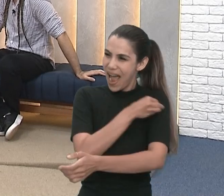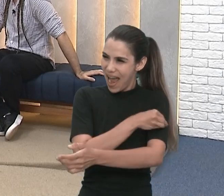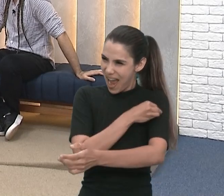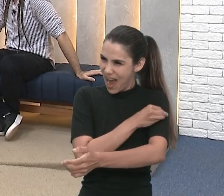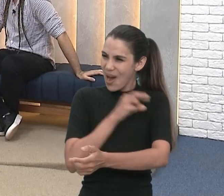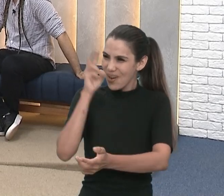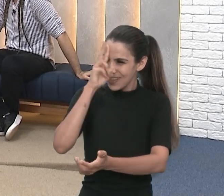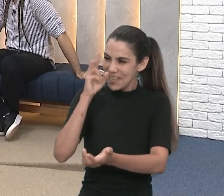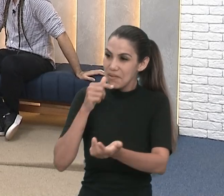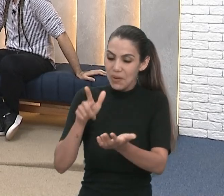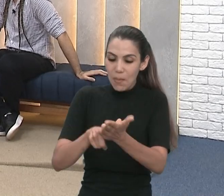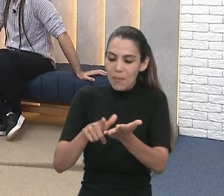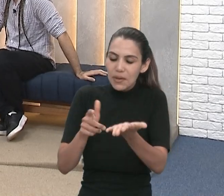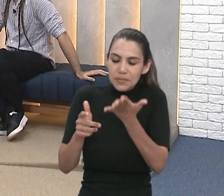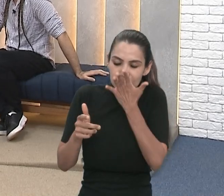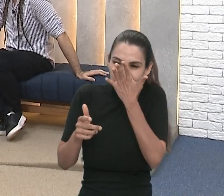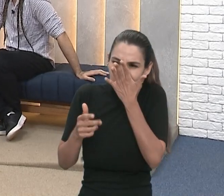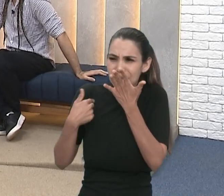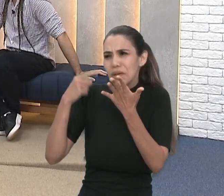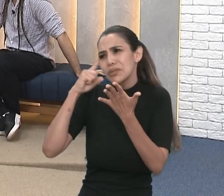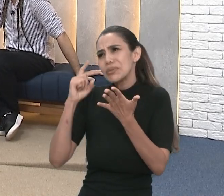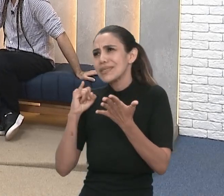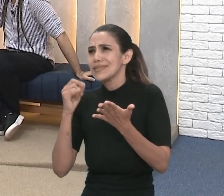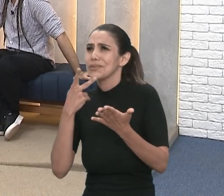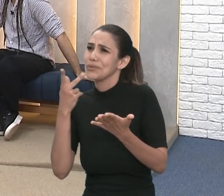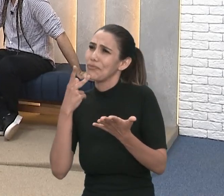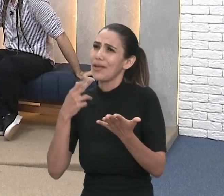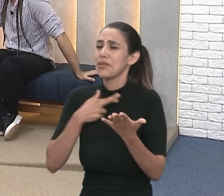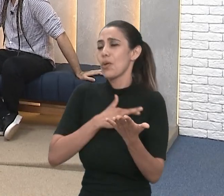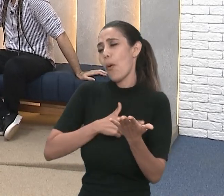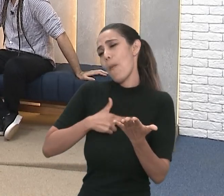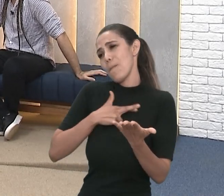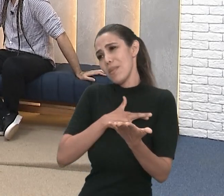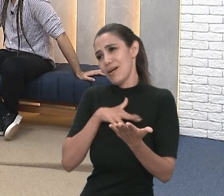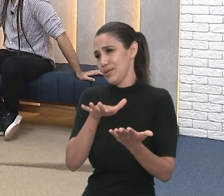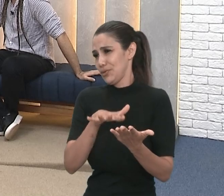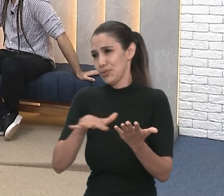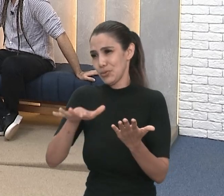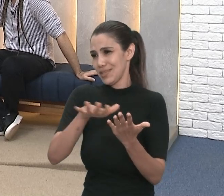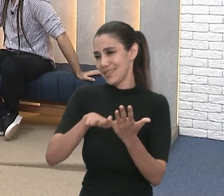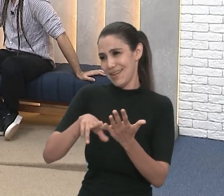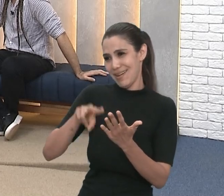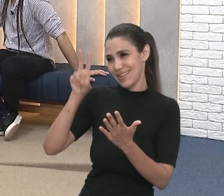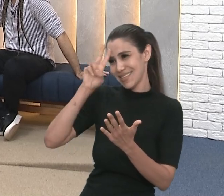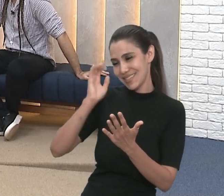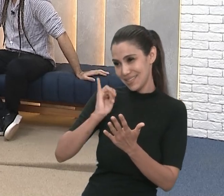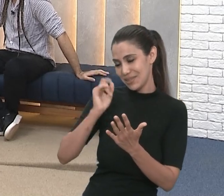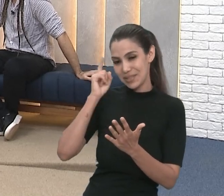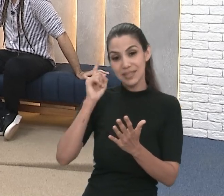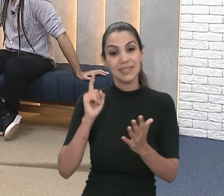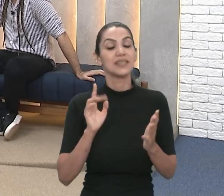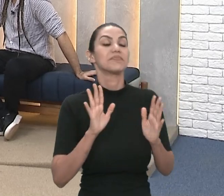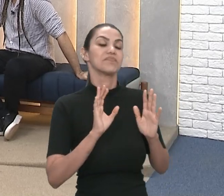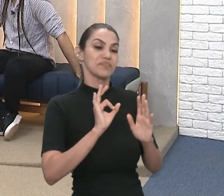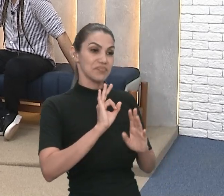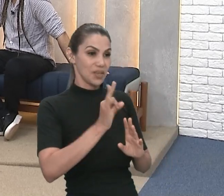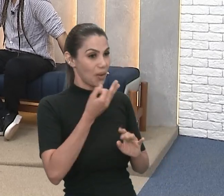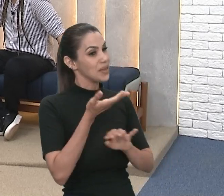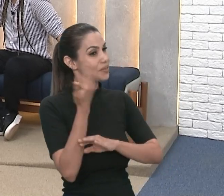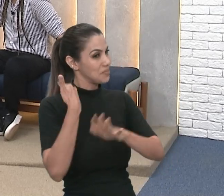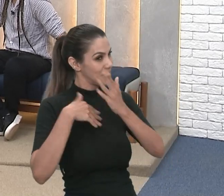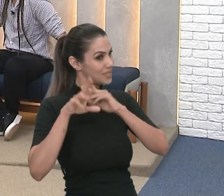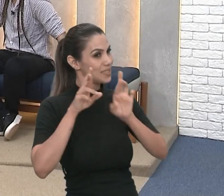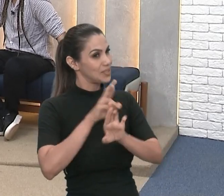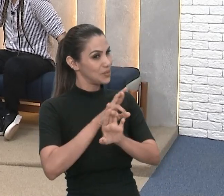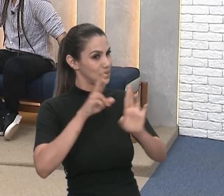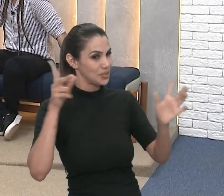leitura nesse sentido, mas como que era para a senhora, professora? Sim, muito diferente. Uma que o acesso